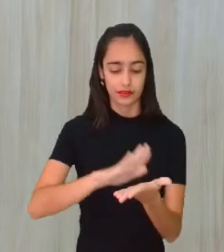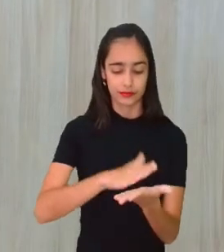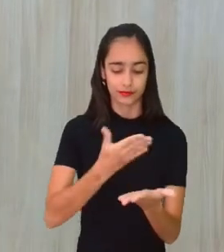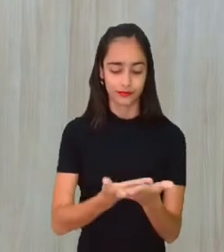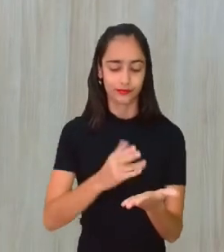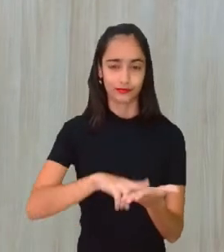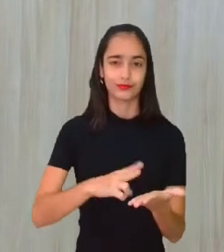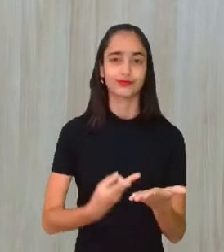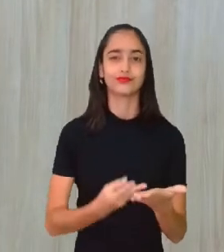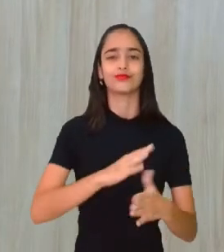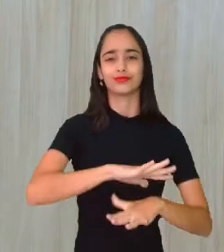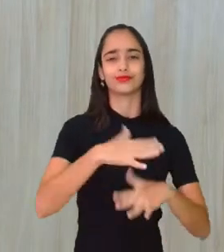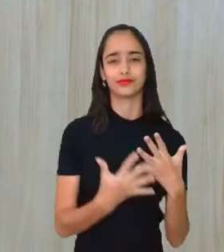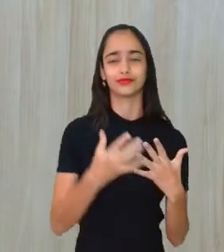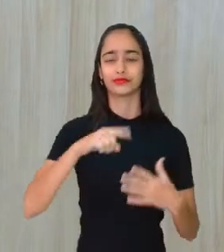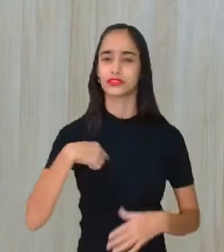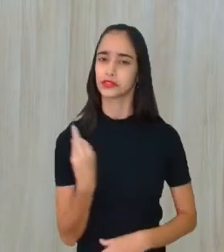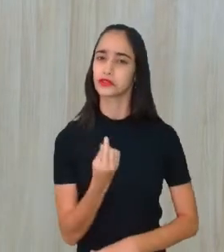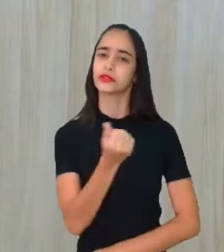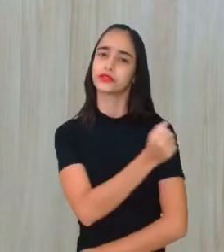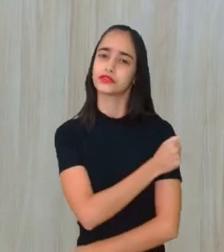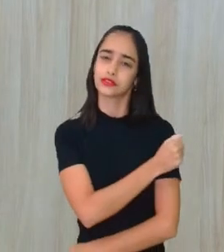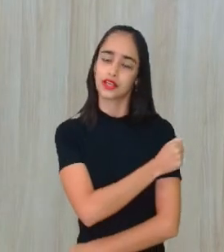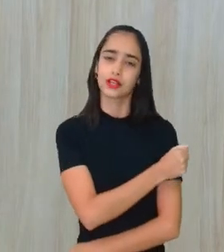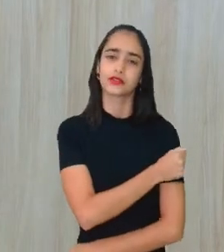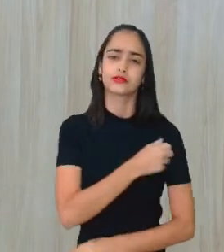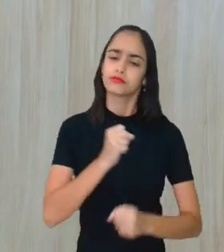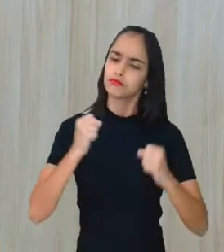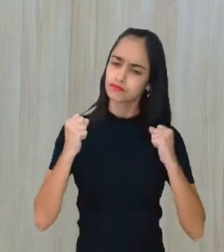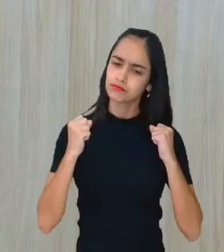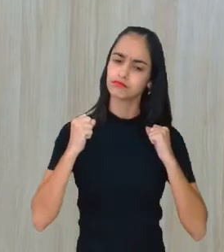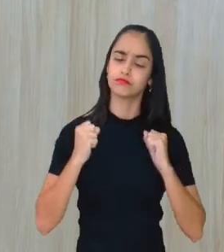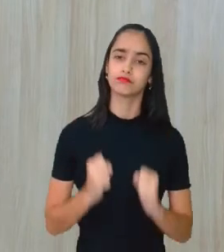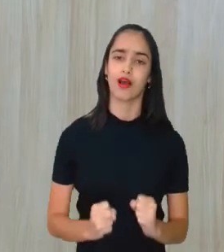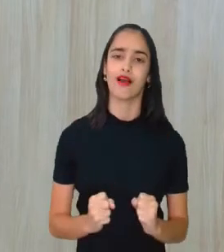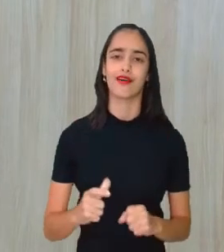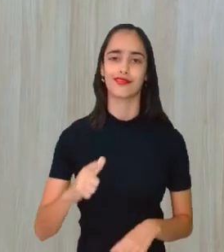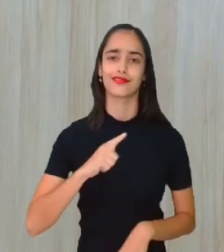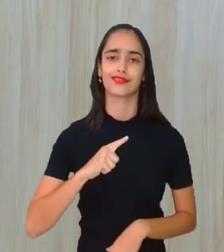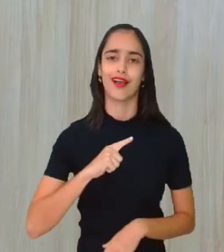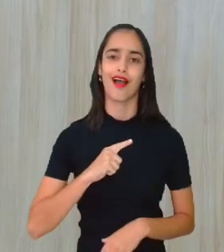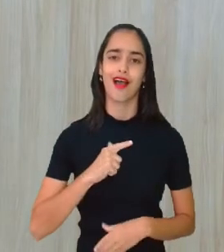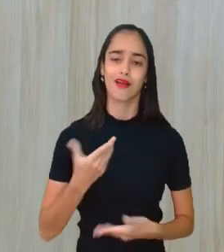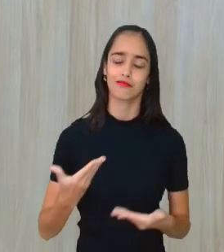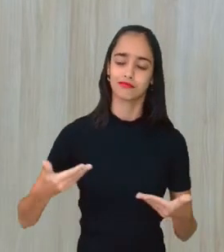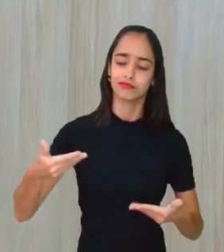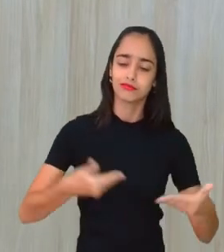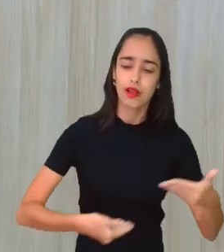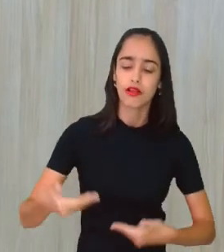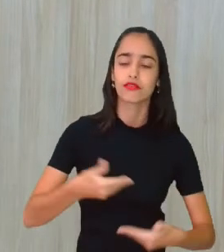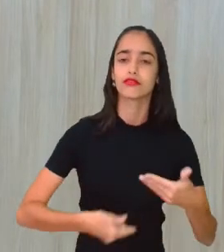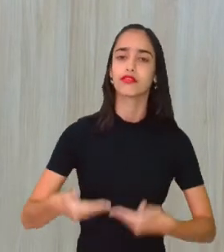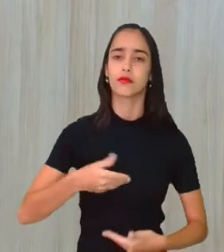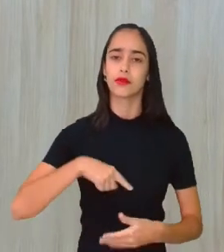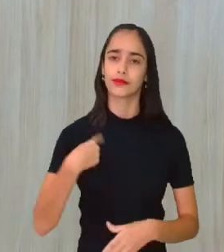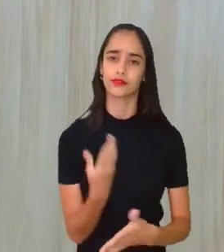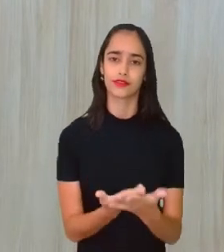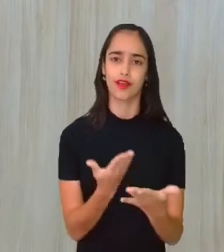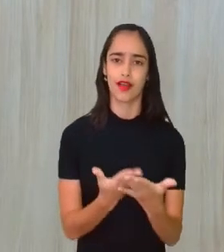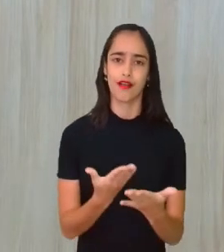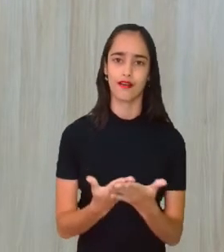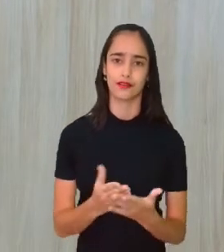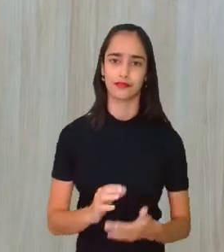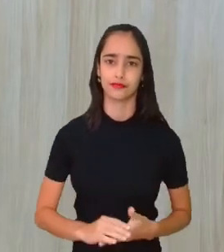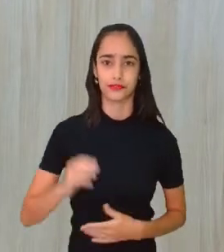Então, para que nossos estudantes, eles possam ter mais acesso também às nossas aulas.